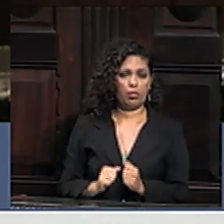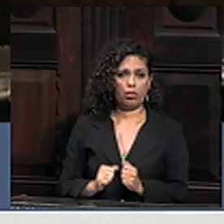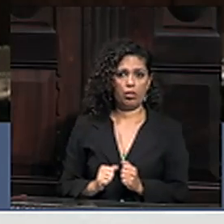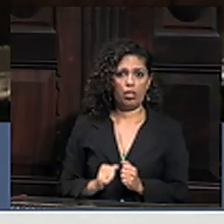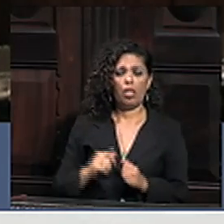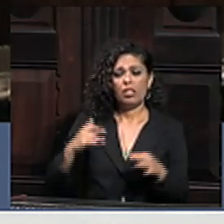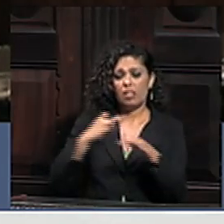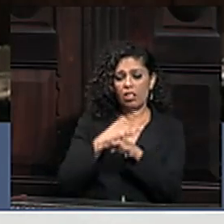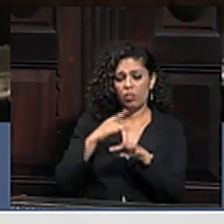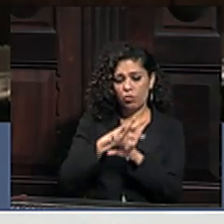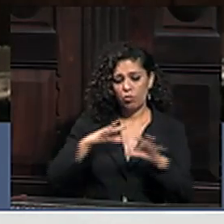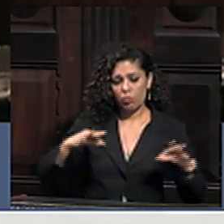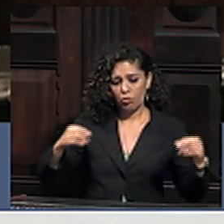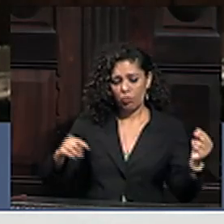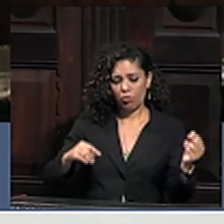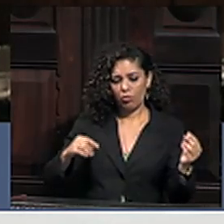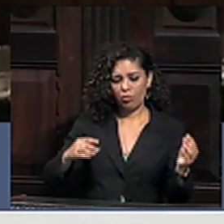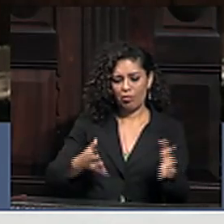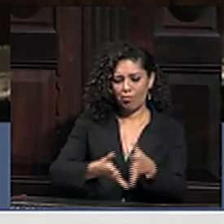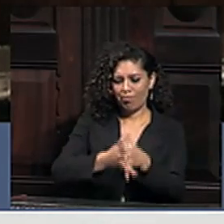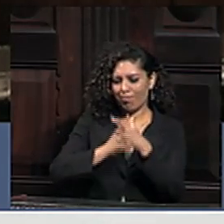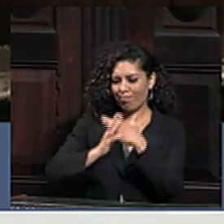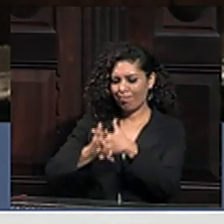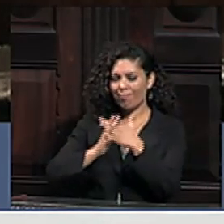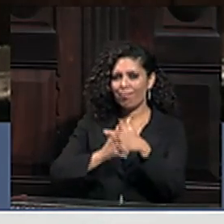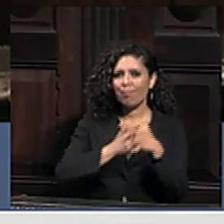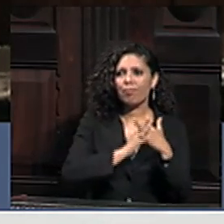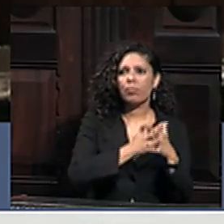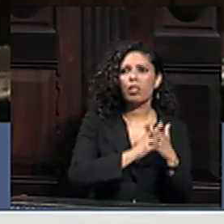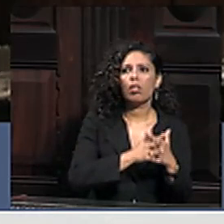grande à cidade, mas em defesa